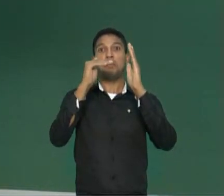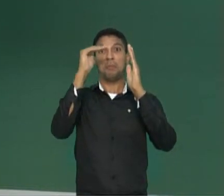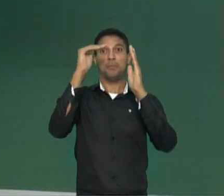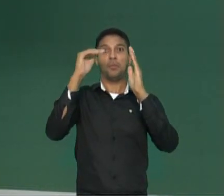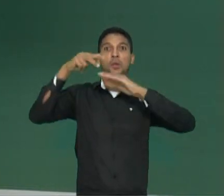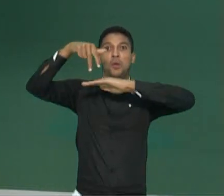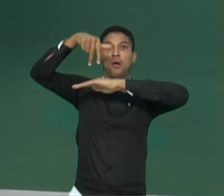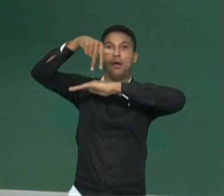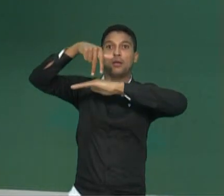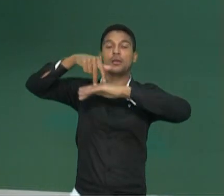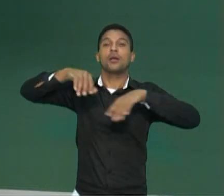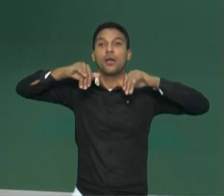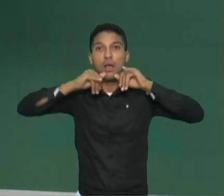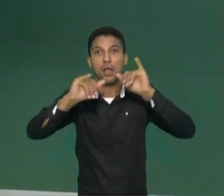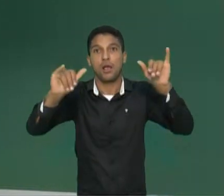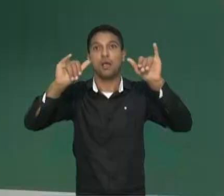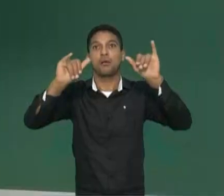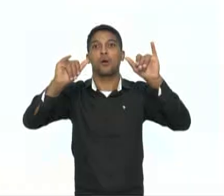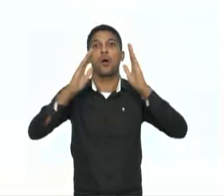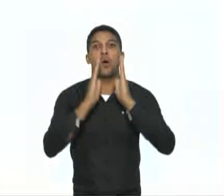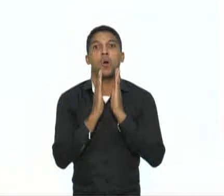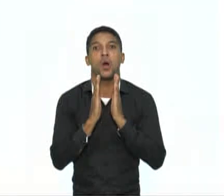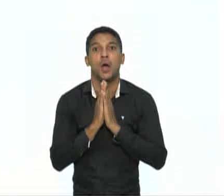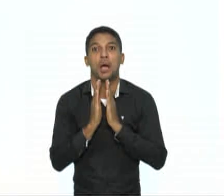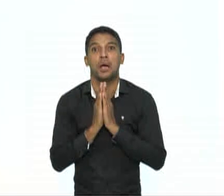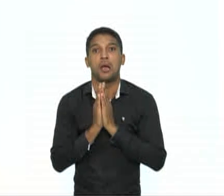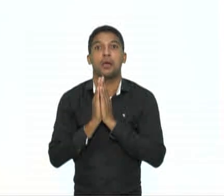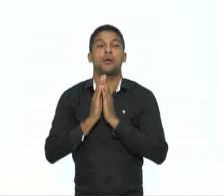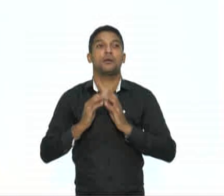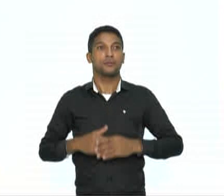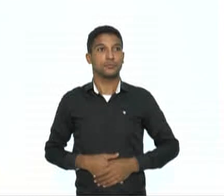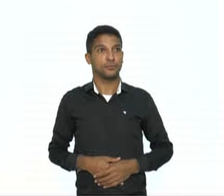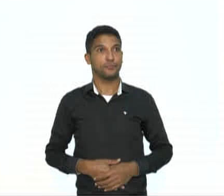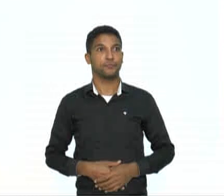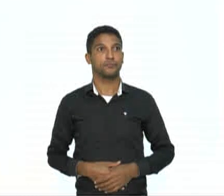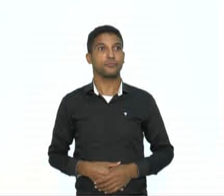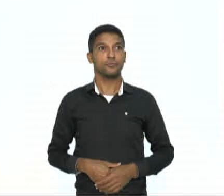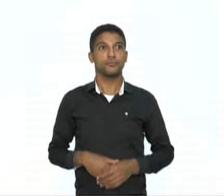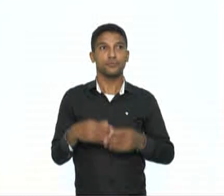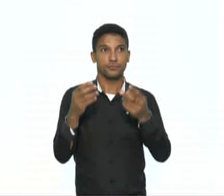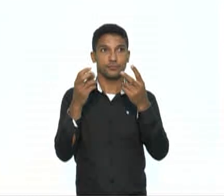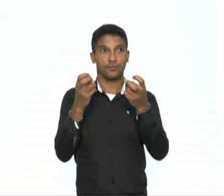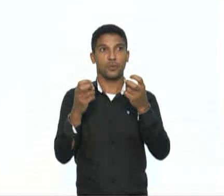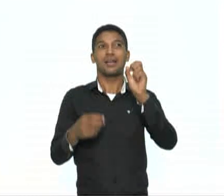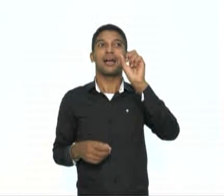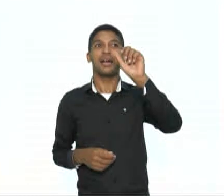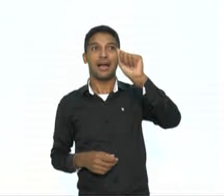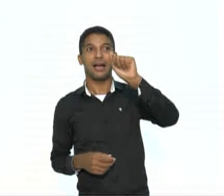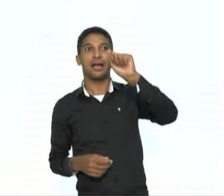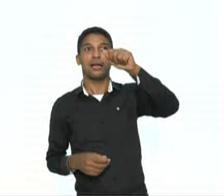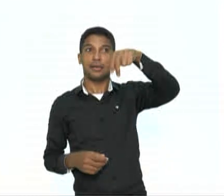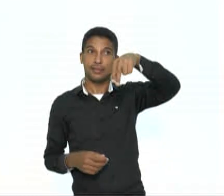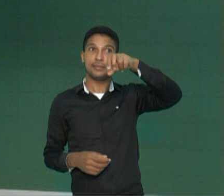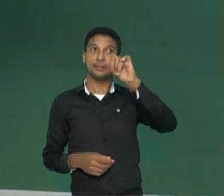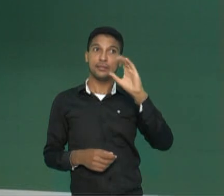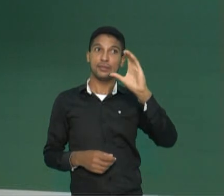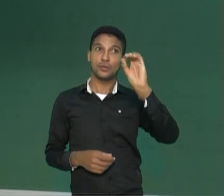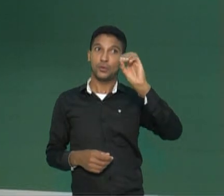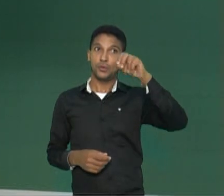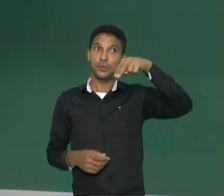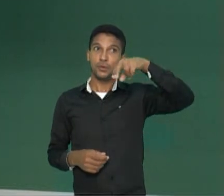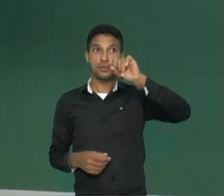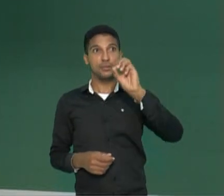do oniconismo, que tinha uma especial face de representações figurativas, a ausência de representação material, né, que também num período da